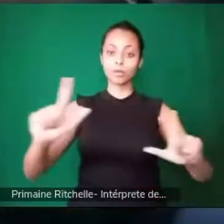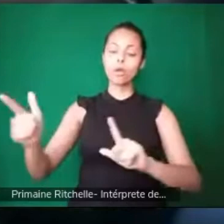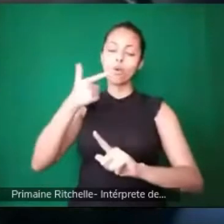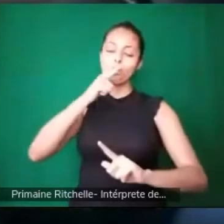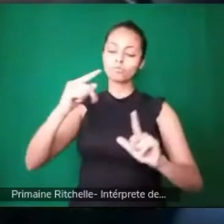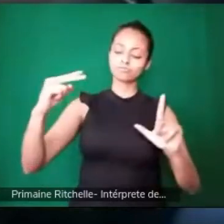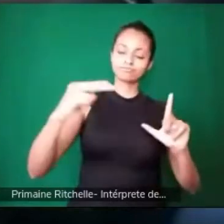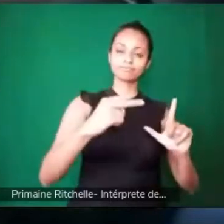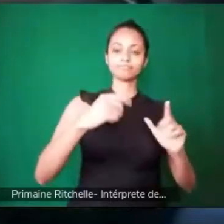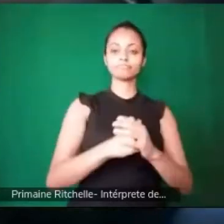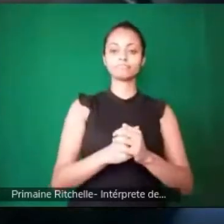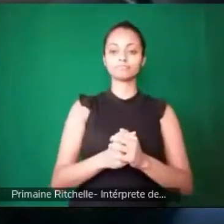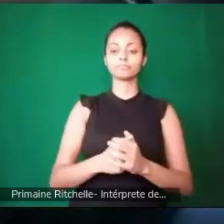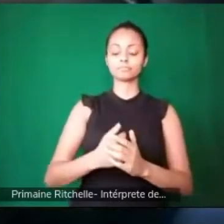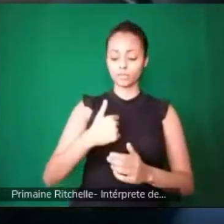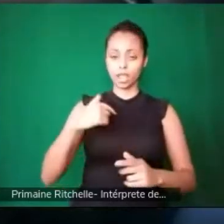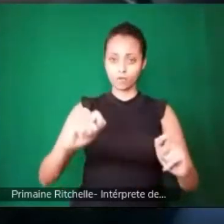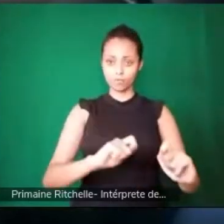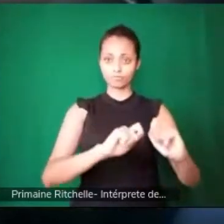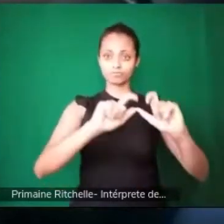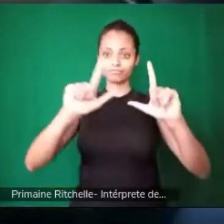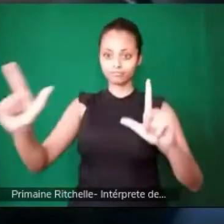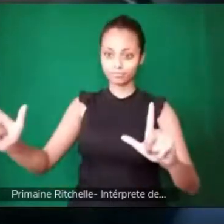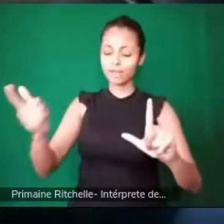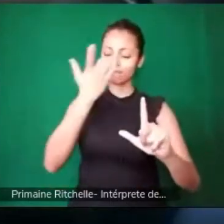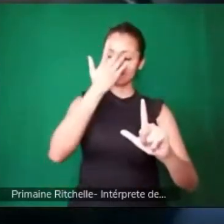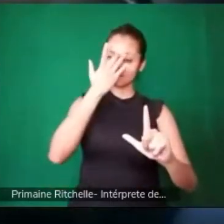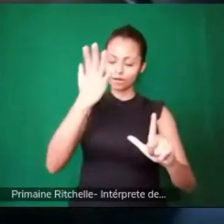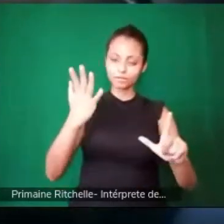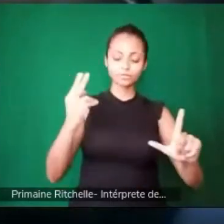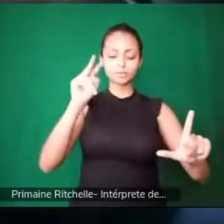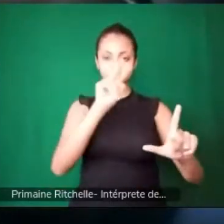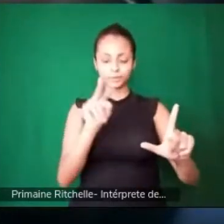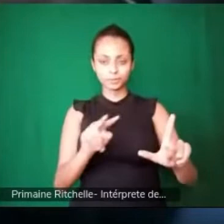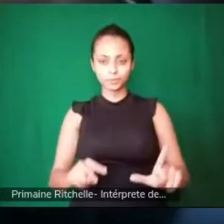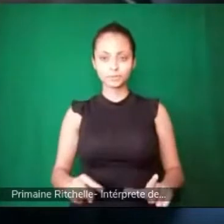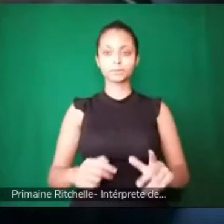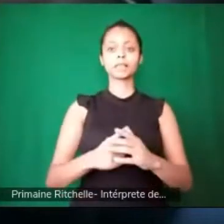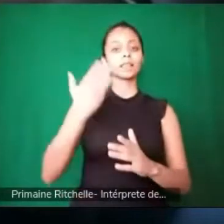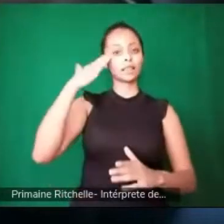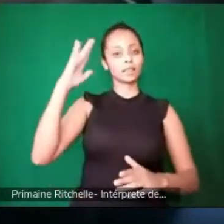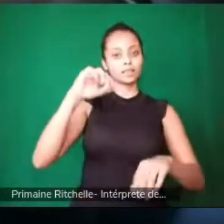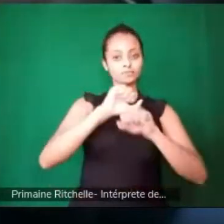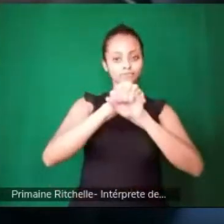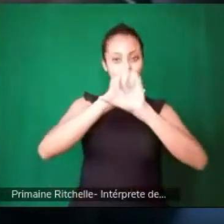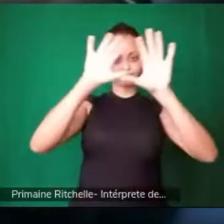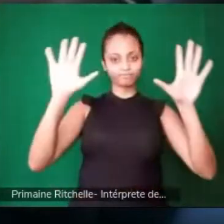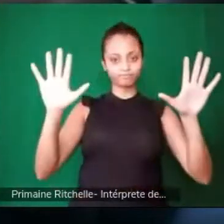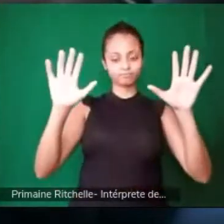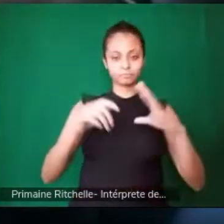Eu vou abrir a apresentação aqui agora para ficar mais fácil a nossa explanação aqui, para vocês entenderem melhor.